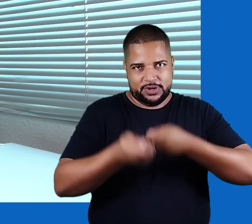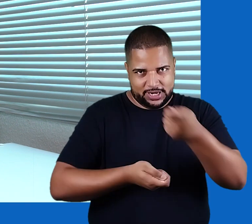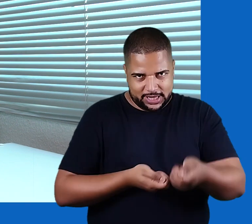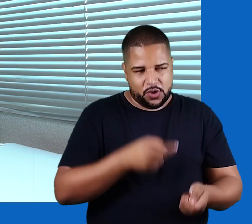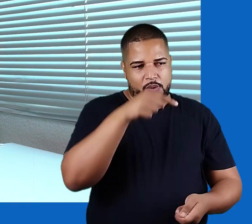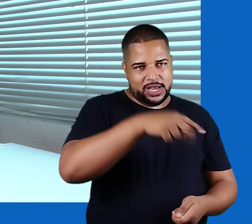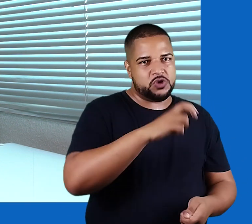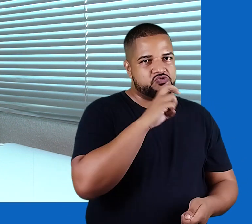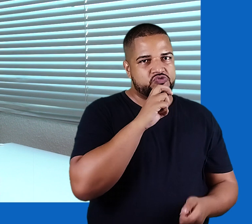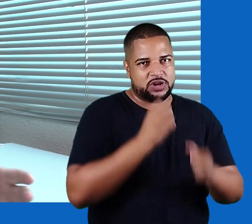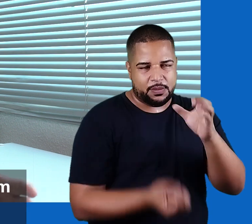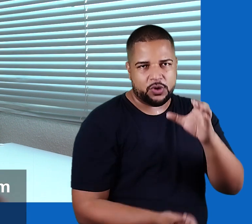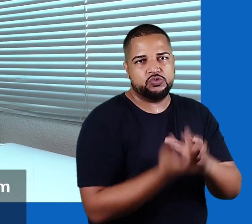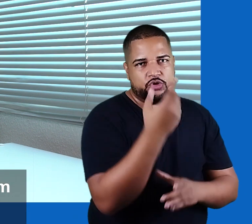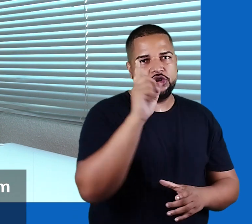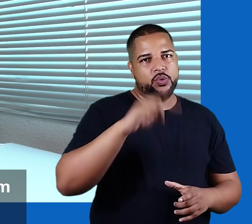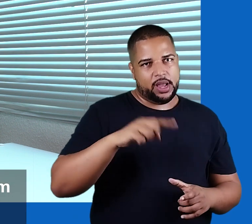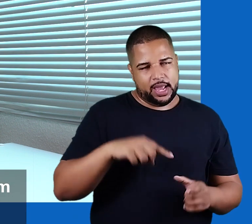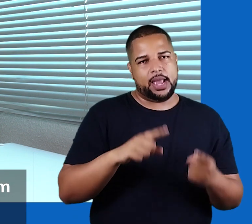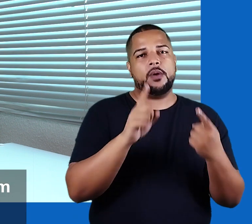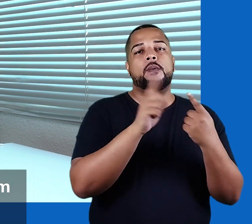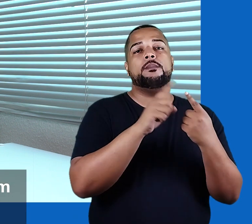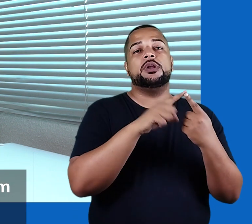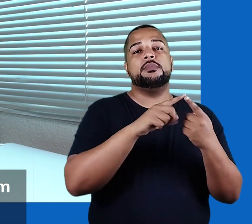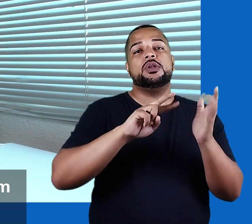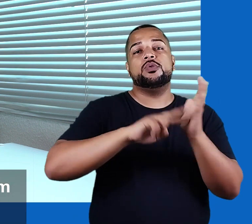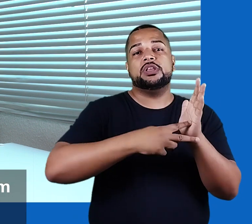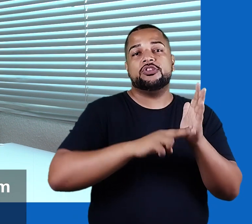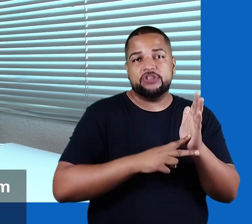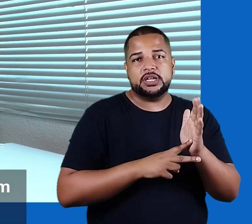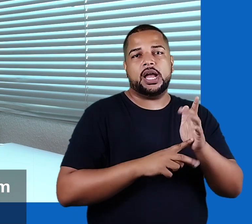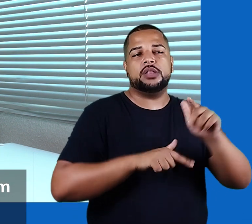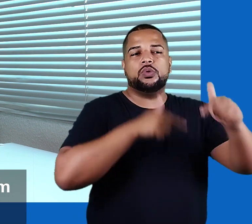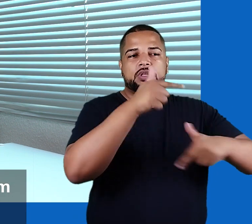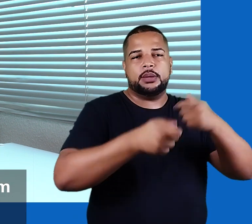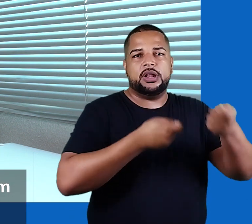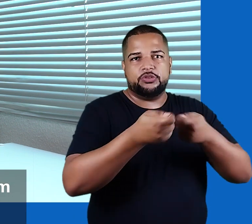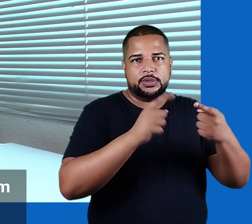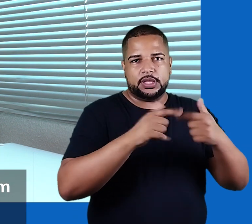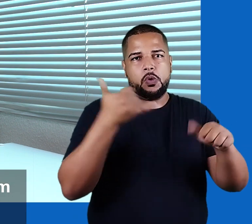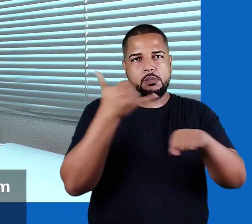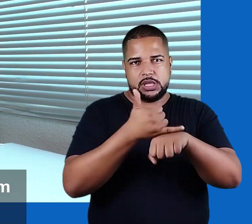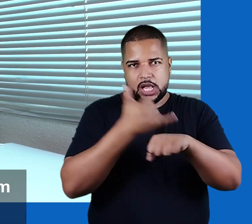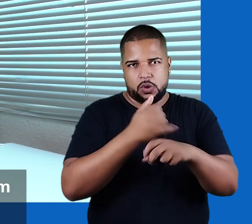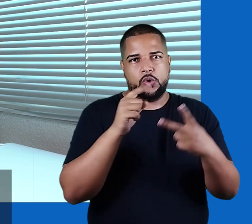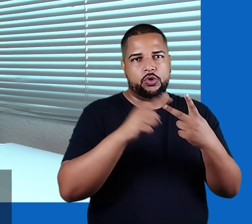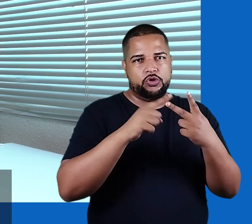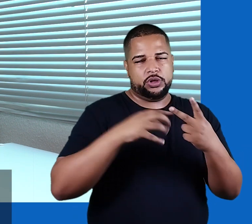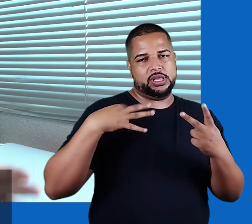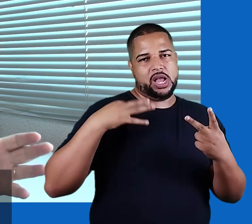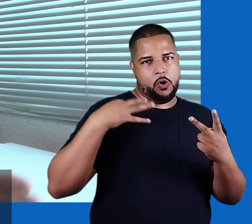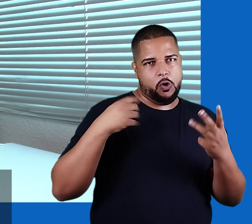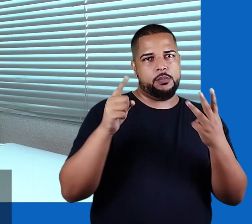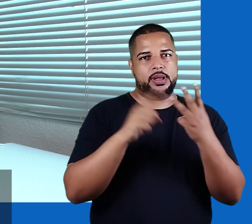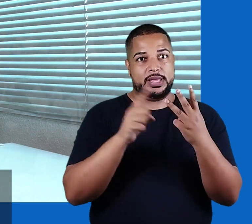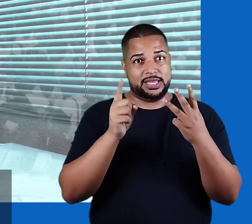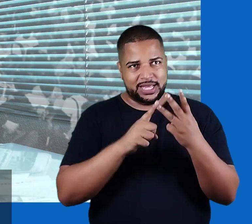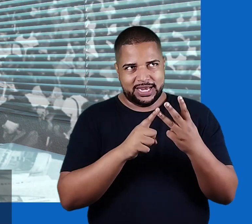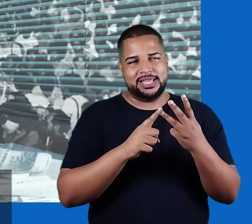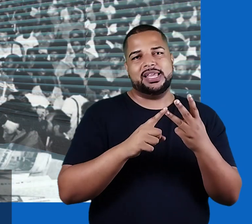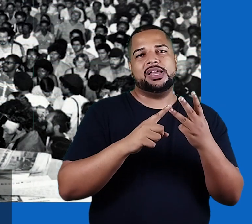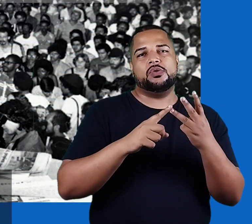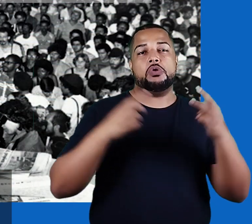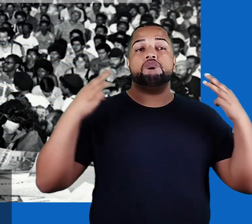primeiro sindicato aqui em Sorocaba que foi retomado pelos trabalhadores com a CUT foi os metalúrgicos, depois os três, nós fomos o